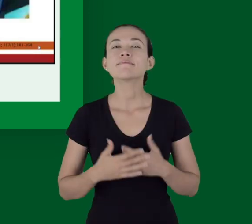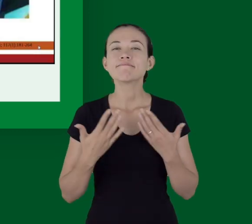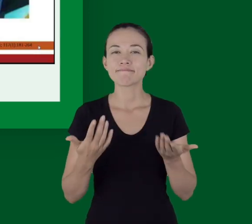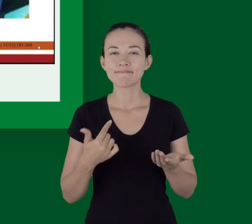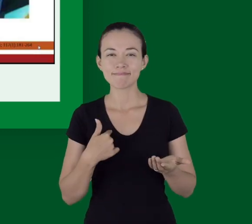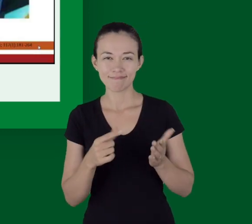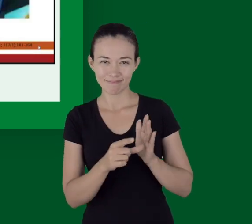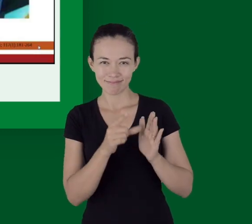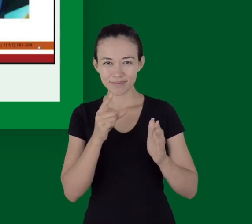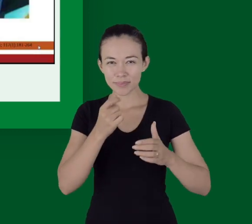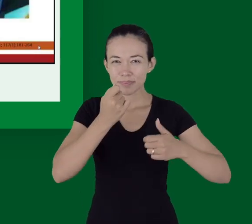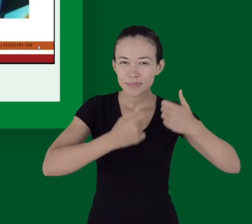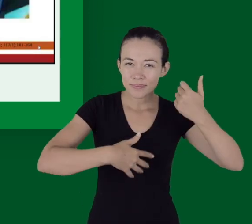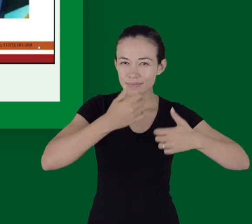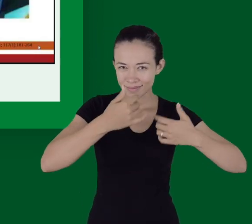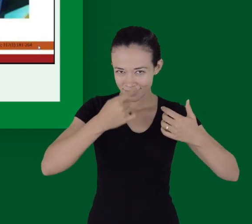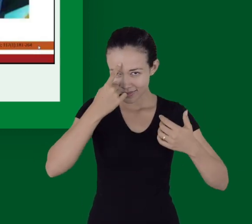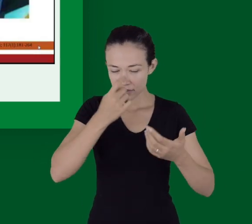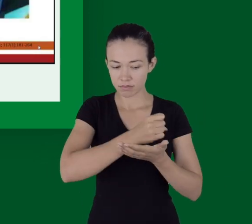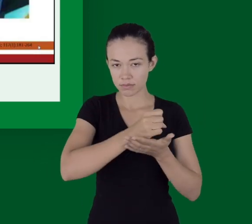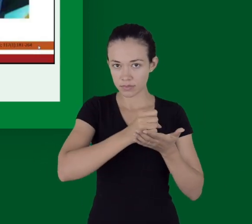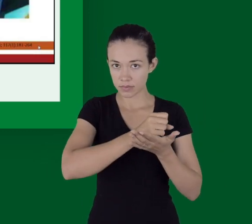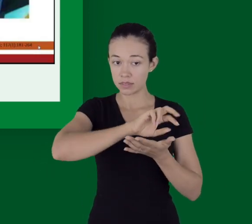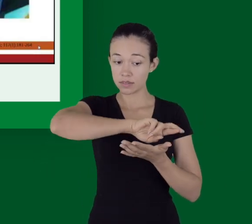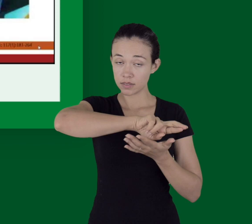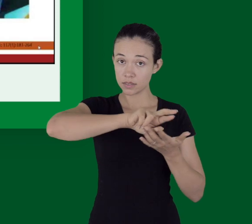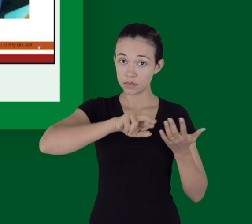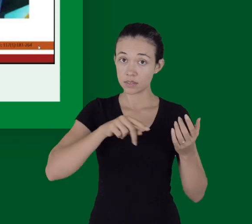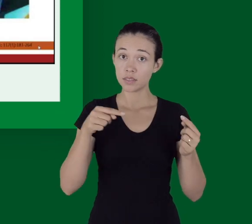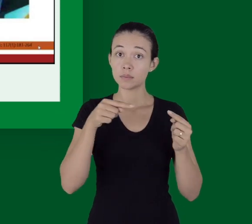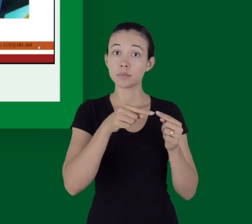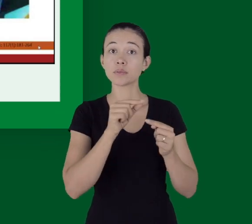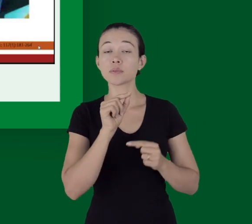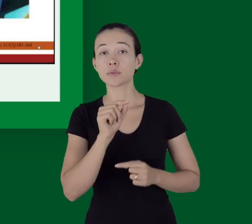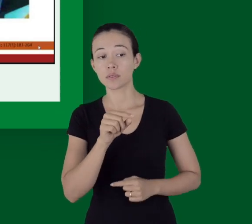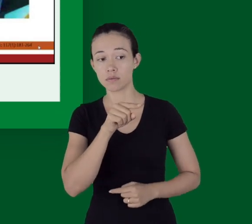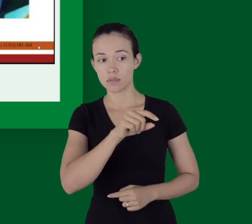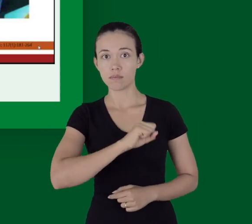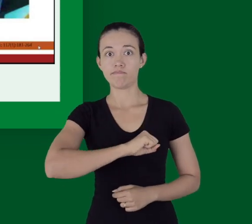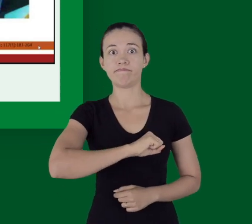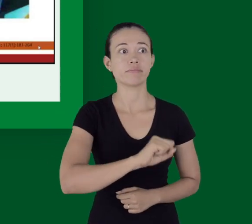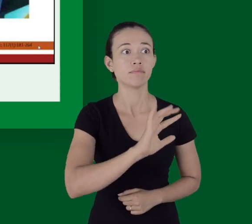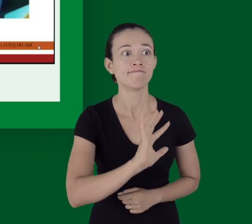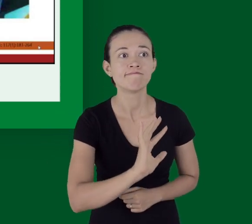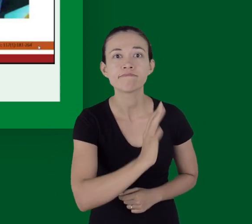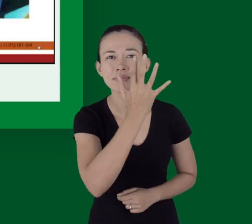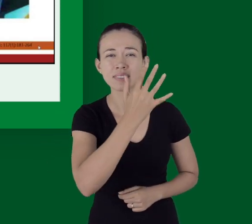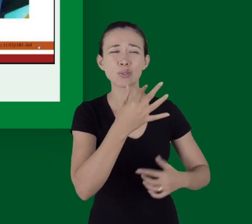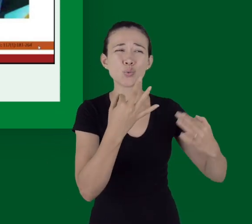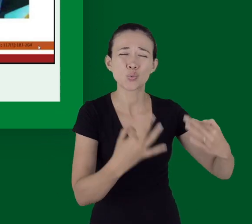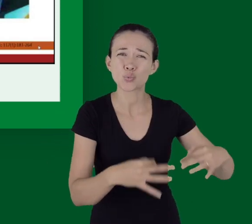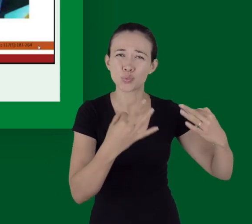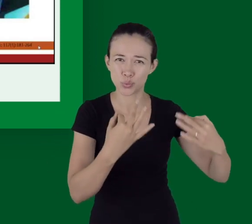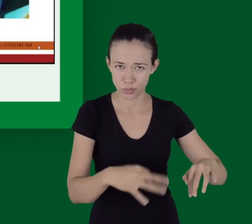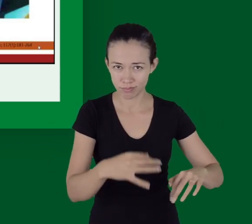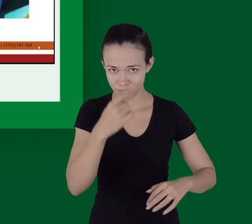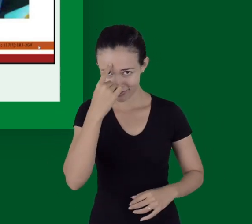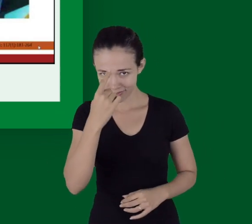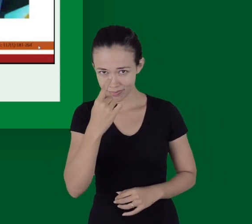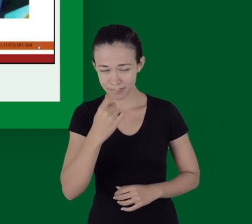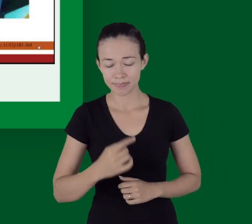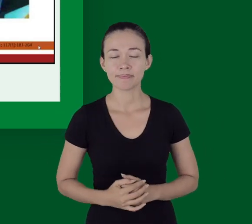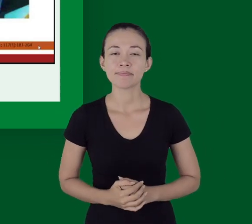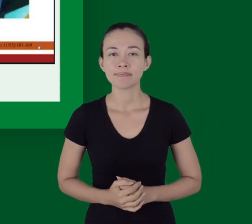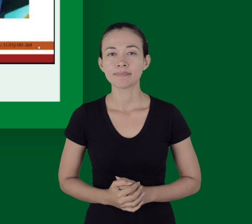A estatina, até agora, sem falar da estatina, até agora são medicações que você faz ali na fase aguda do infarto.